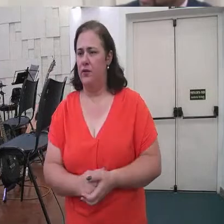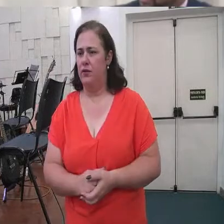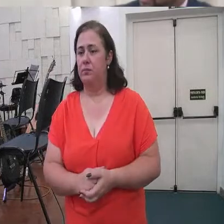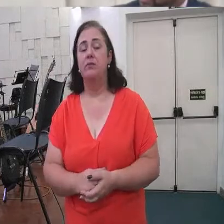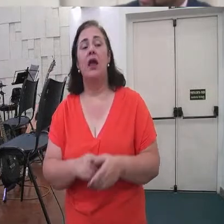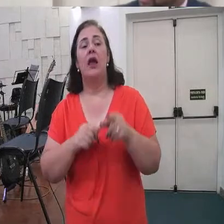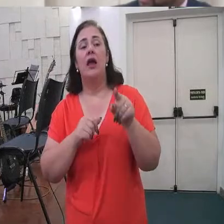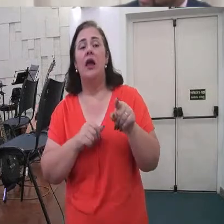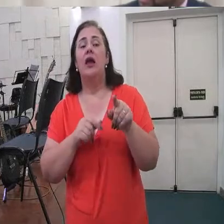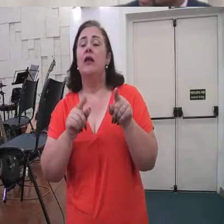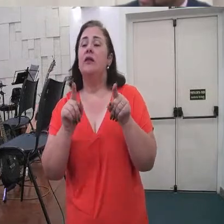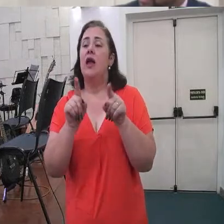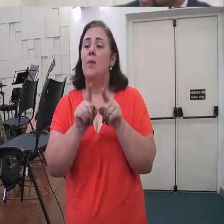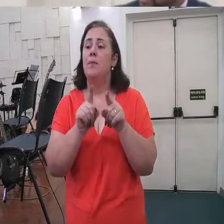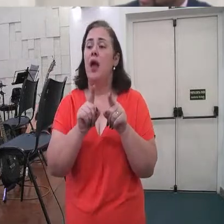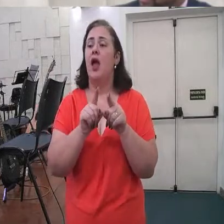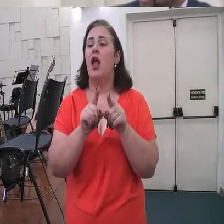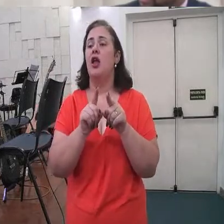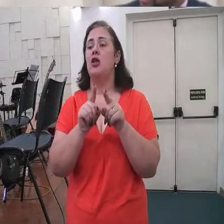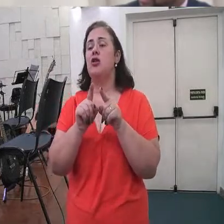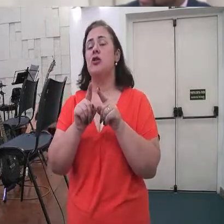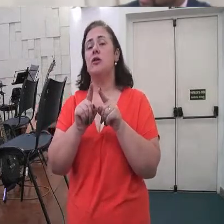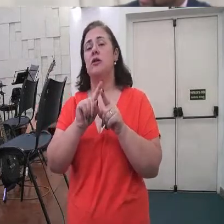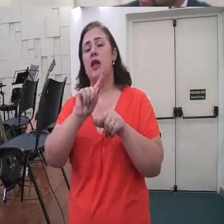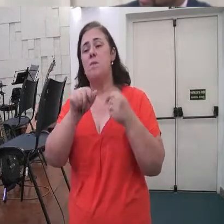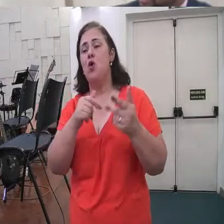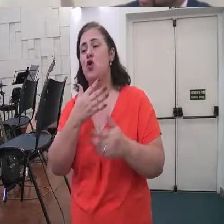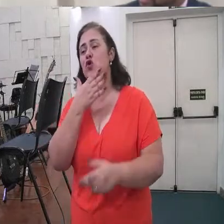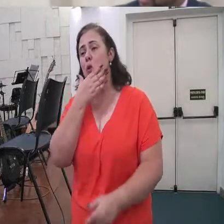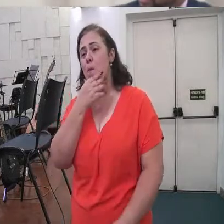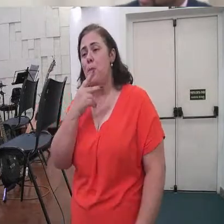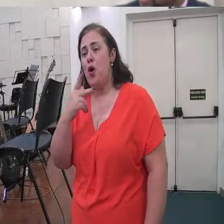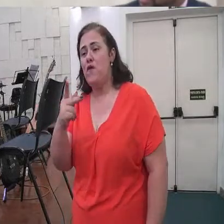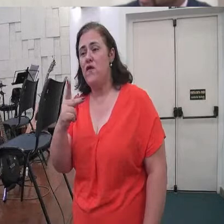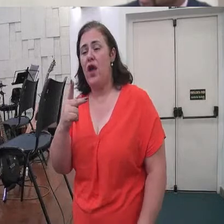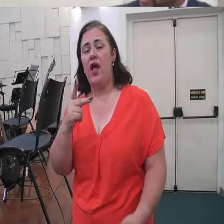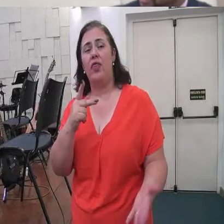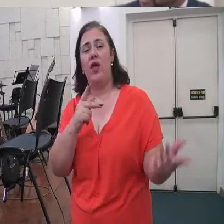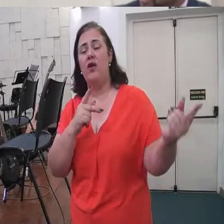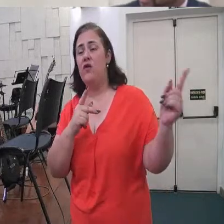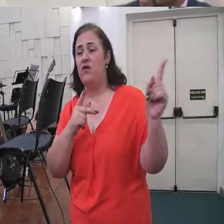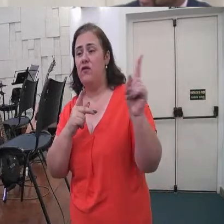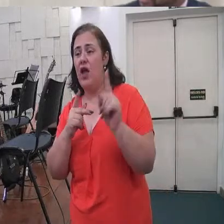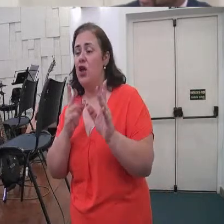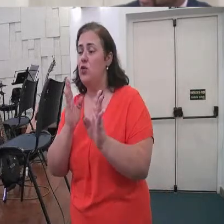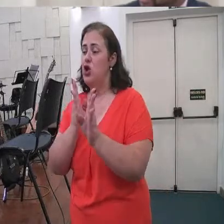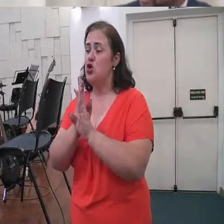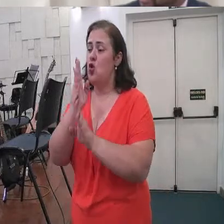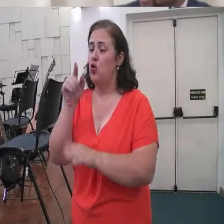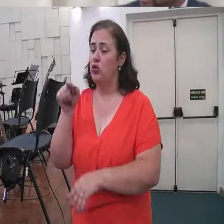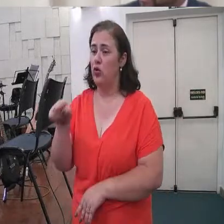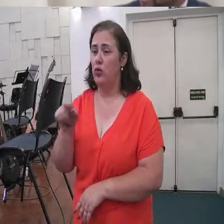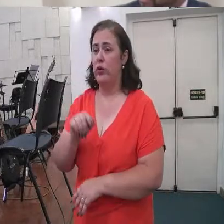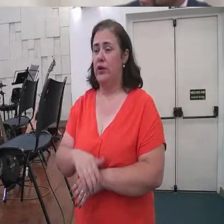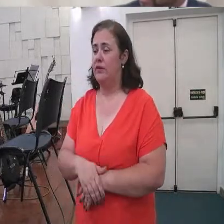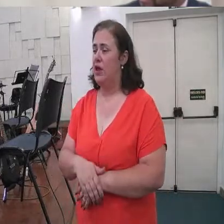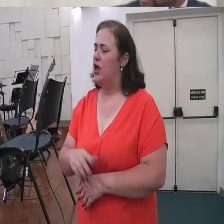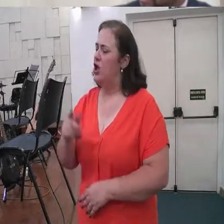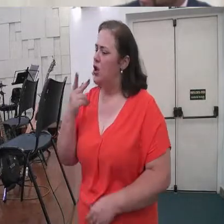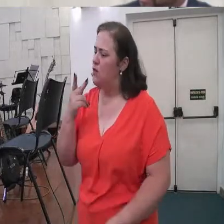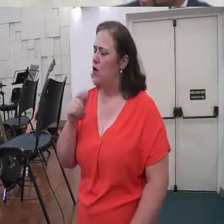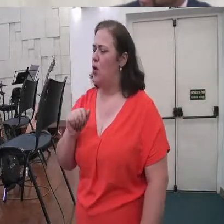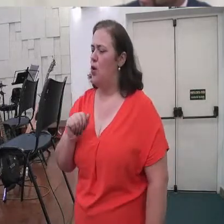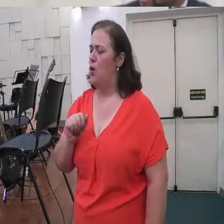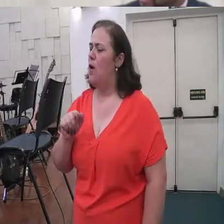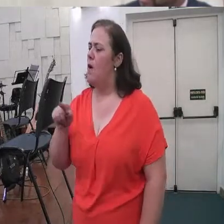tomando o cinto de Paulo, ligando com ele os próprios pés e mãos, declarou: isto diz o Espírito